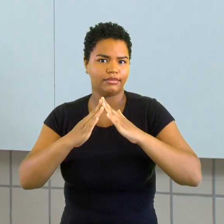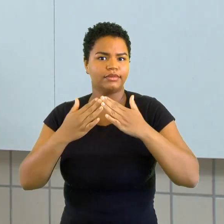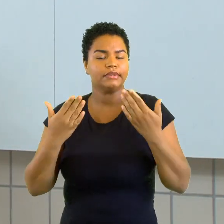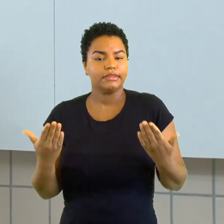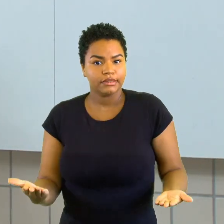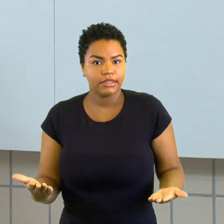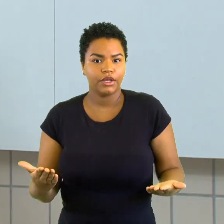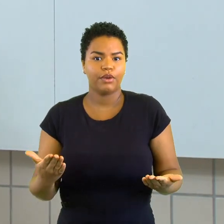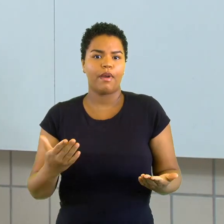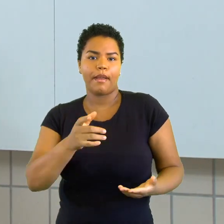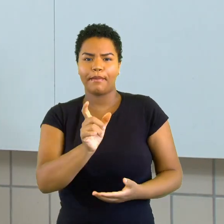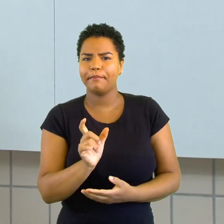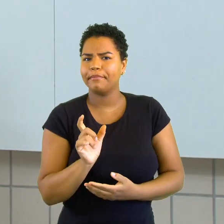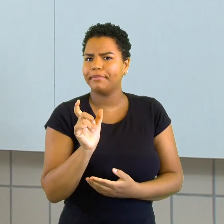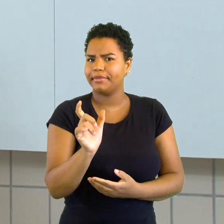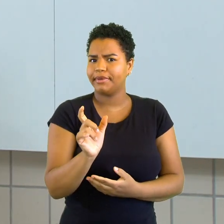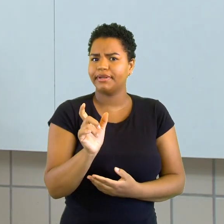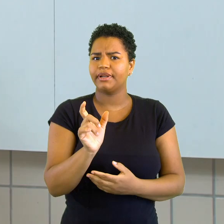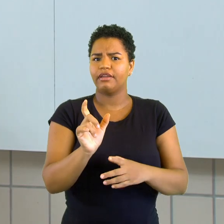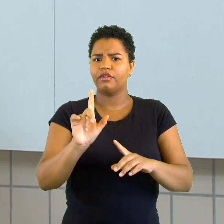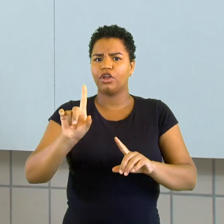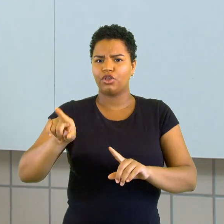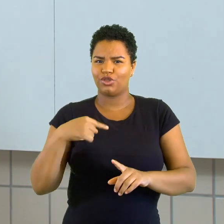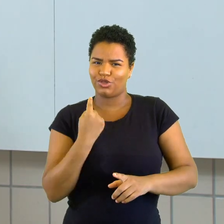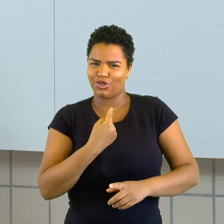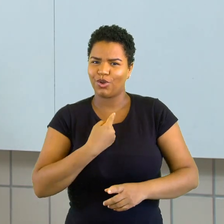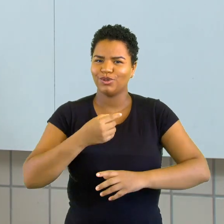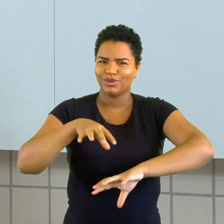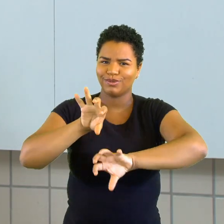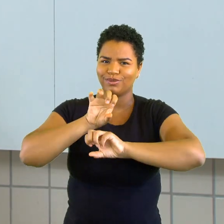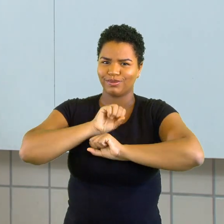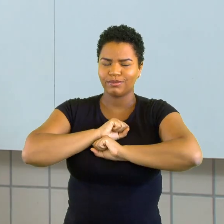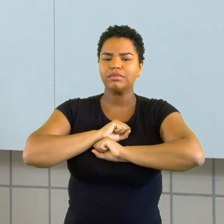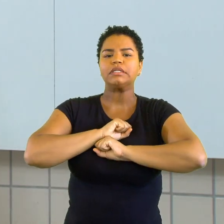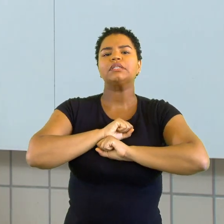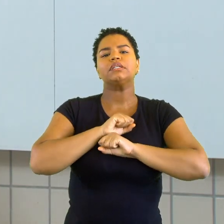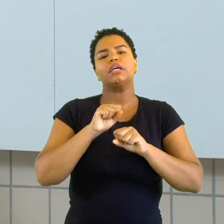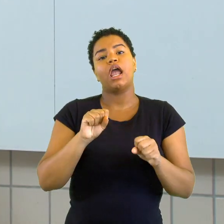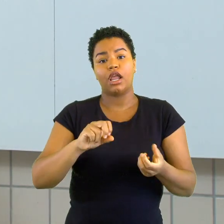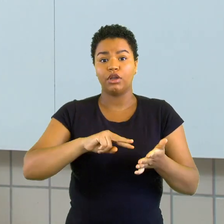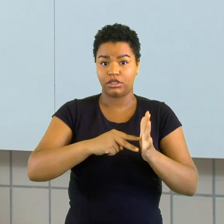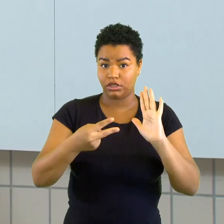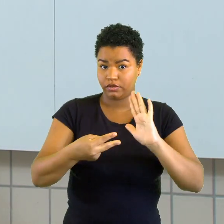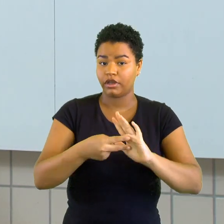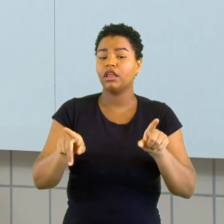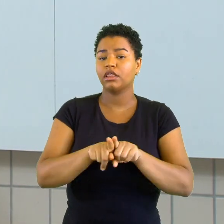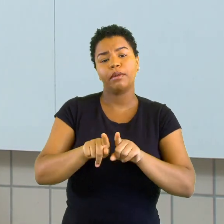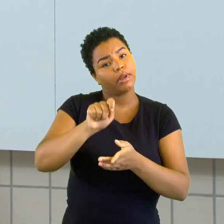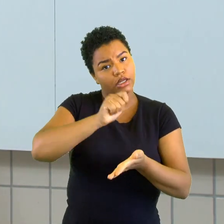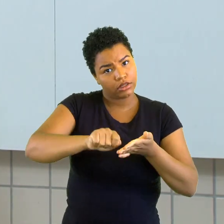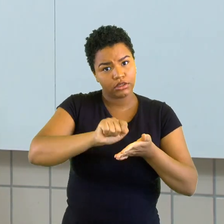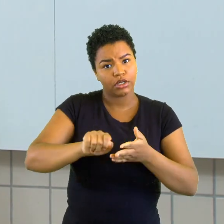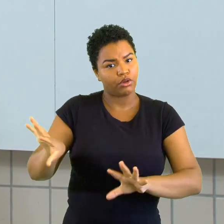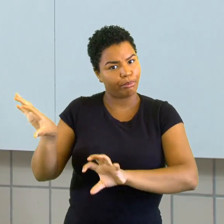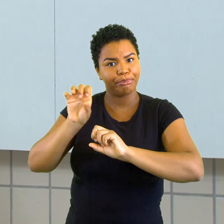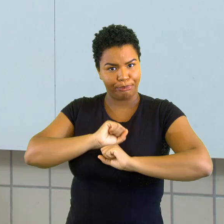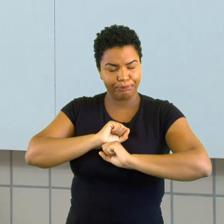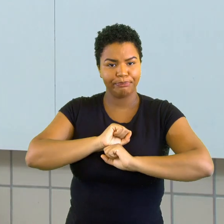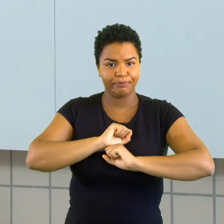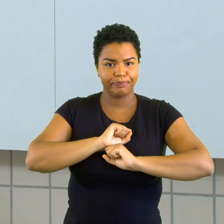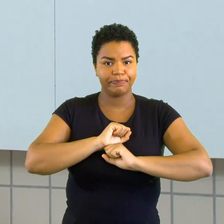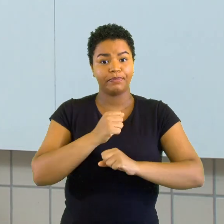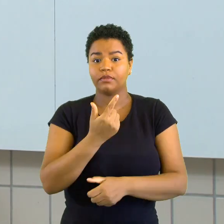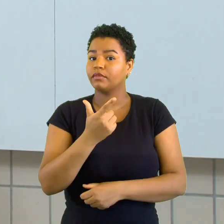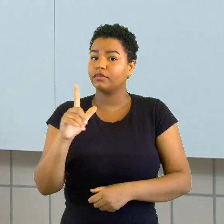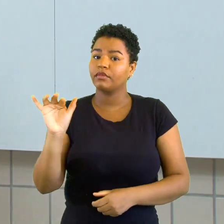termo que nós nos apropriamos, nós utilizamos tanto a essência do seu significado como sua escrita. Outro exemplo também que tem sido